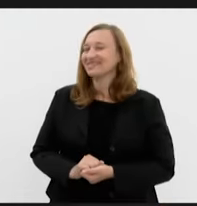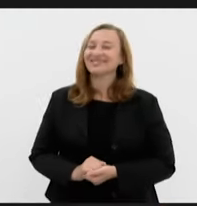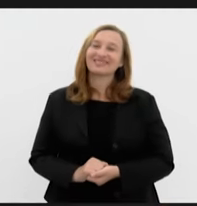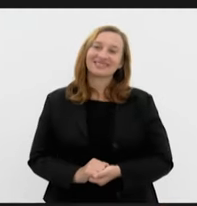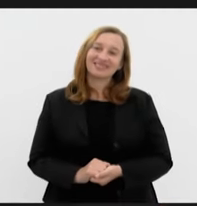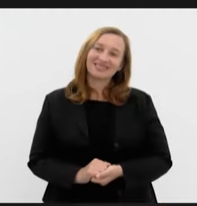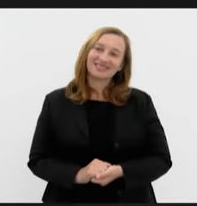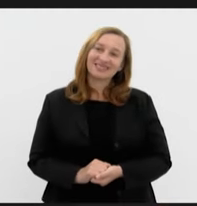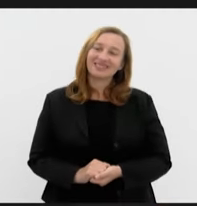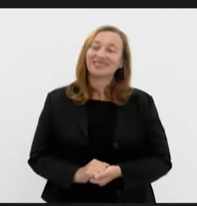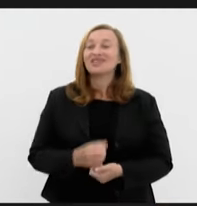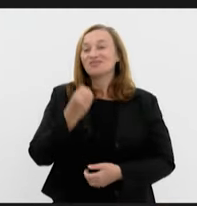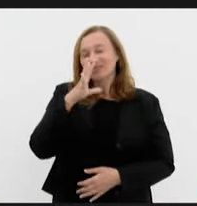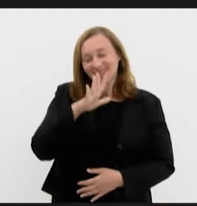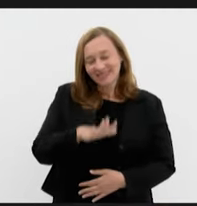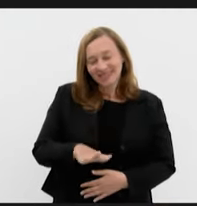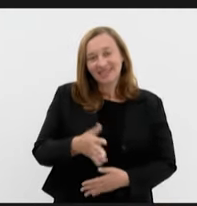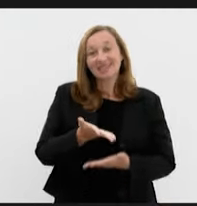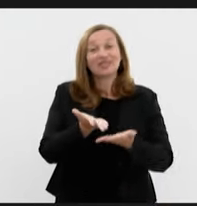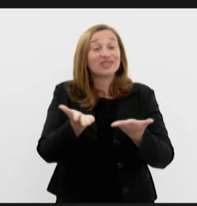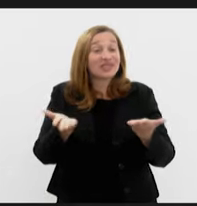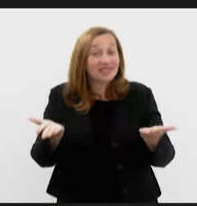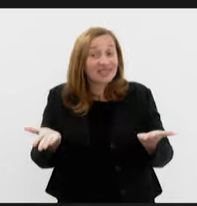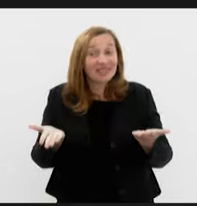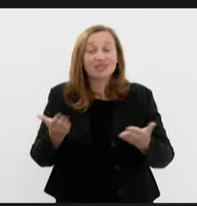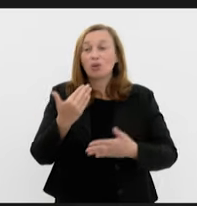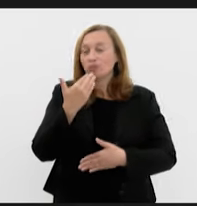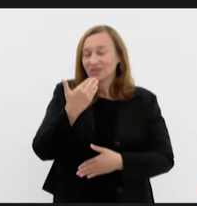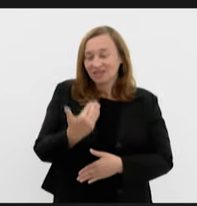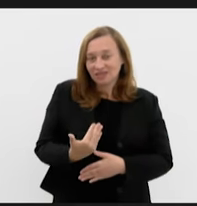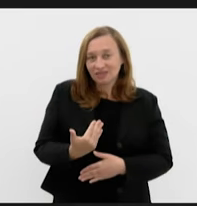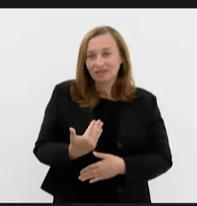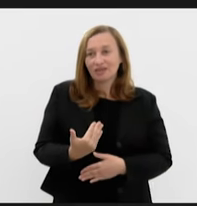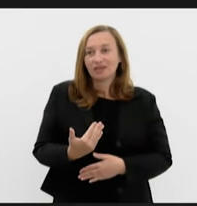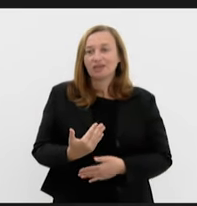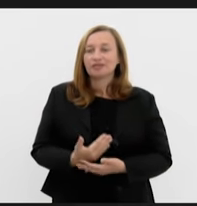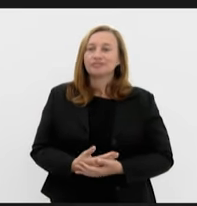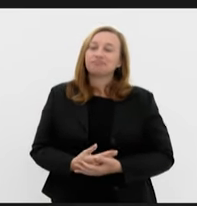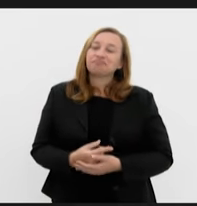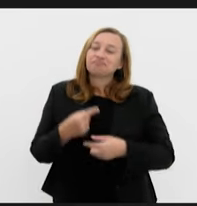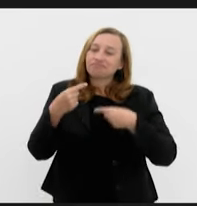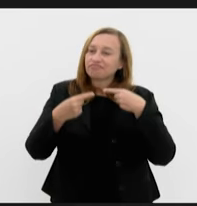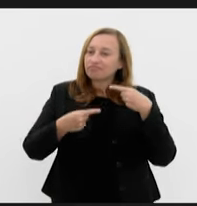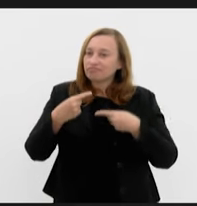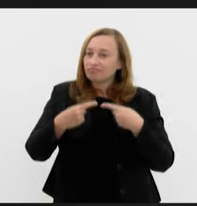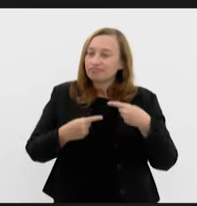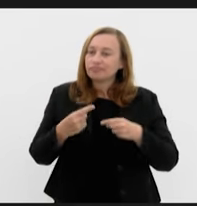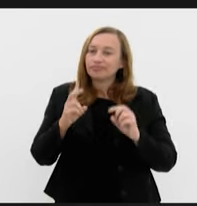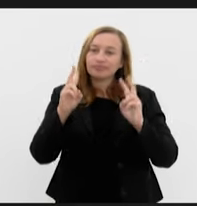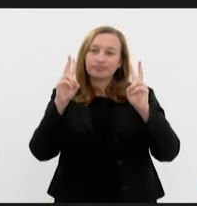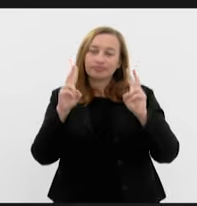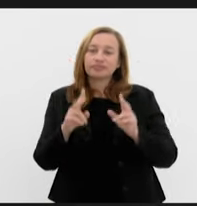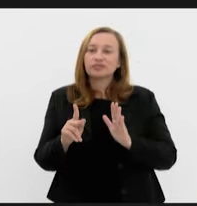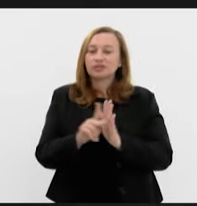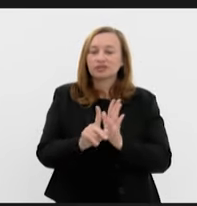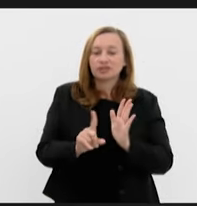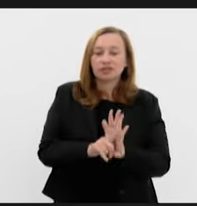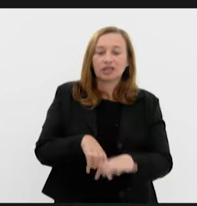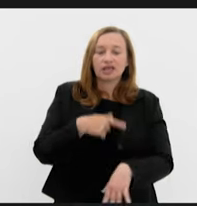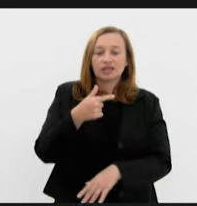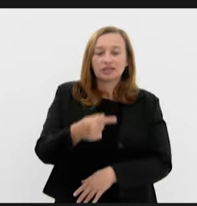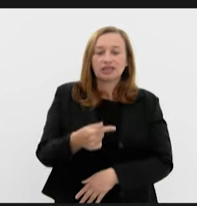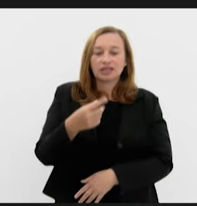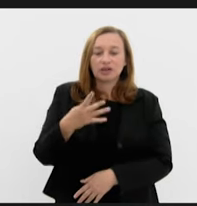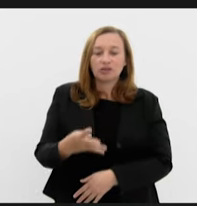Jordão uma boa tarde a todos e a todas eu pedi para discutir esse projeto 74